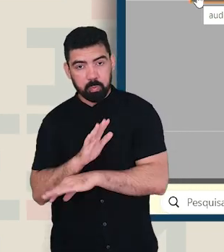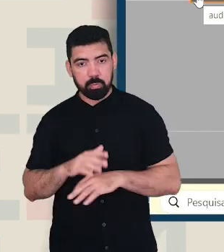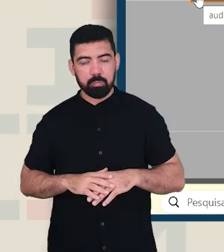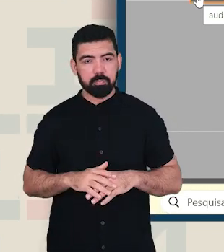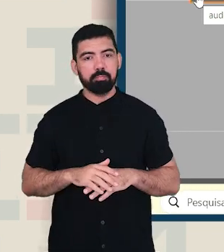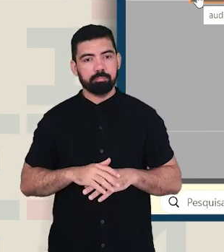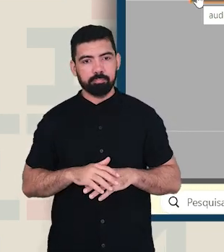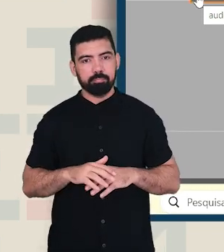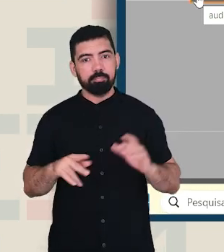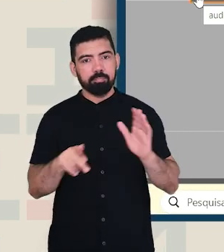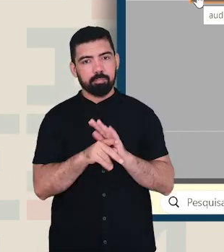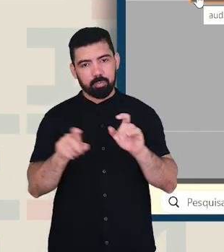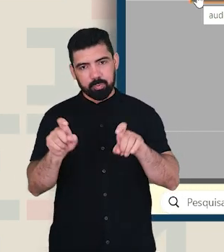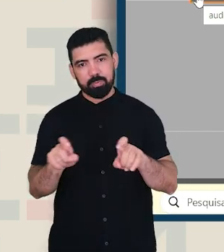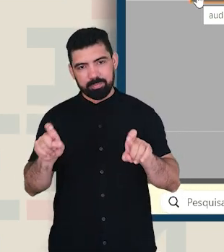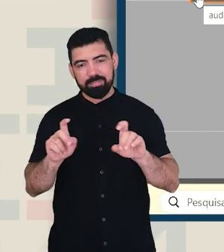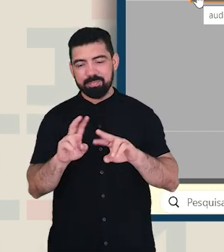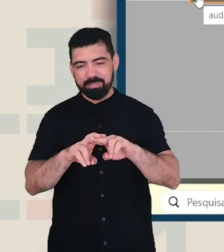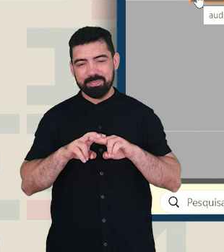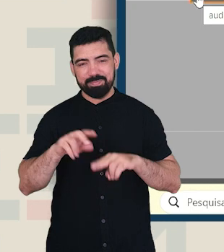está no computador, então é digital.